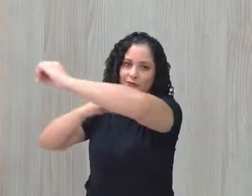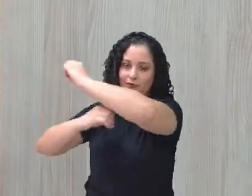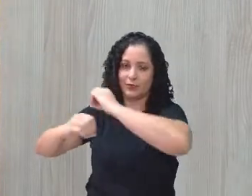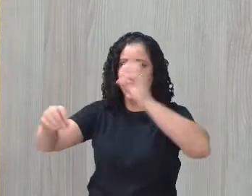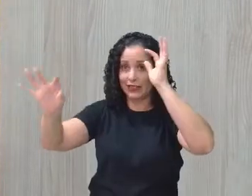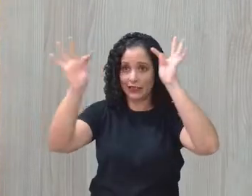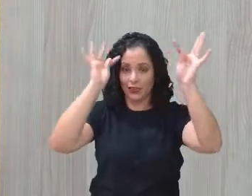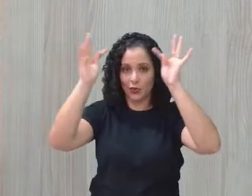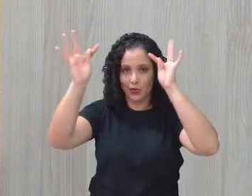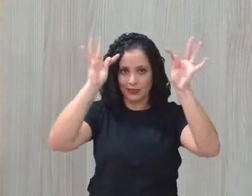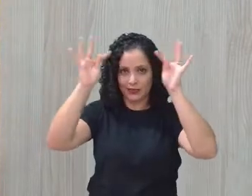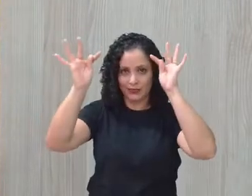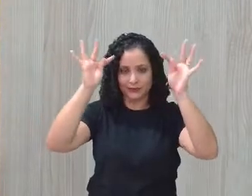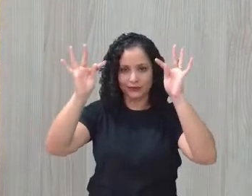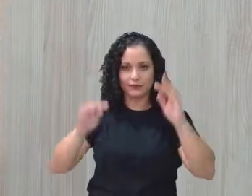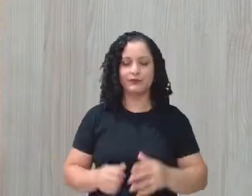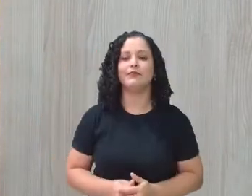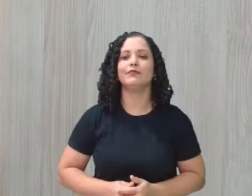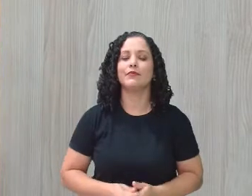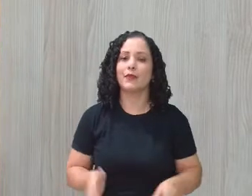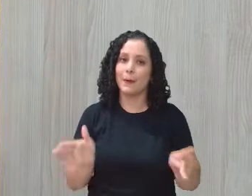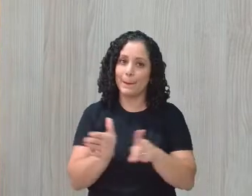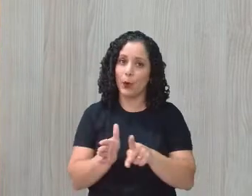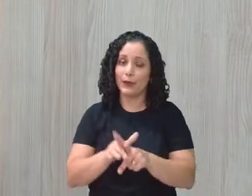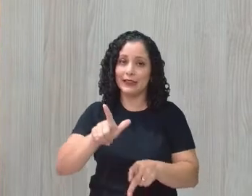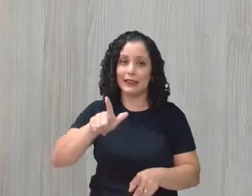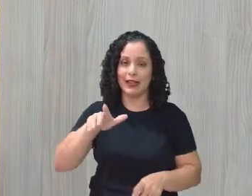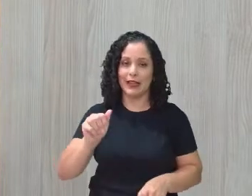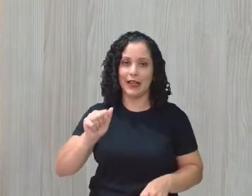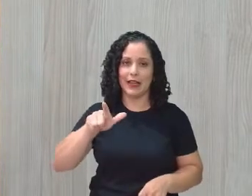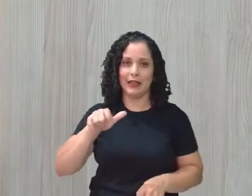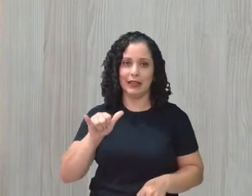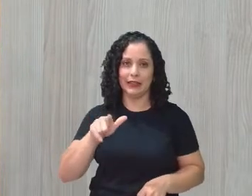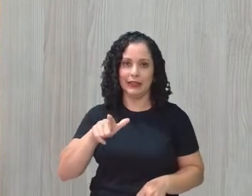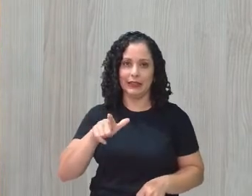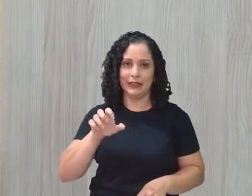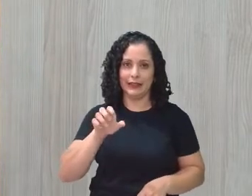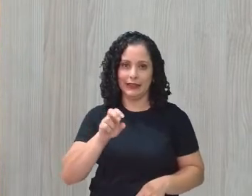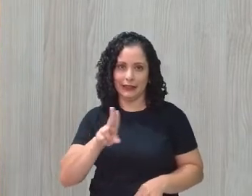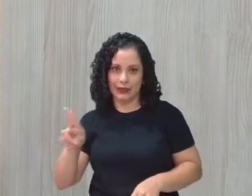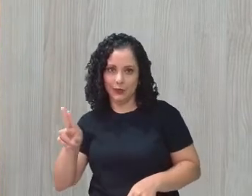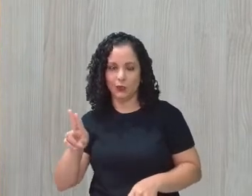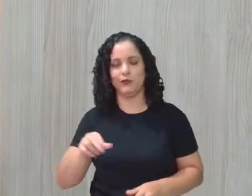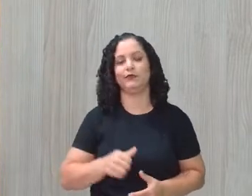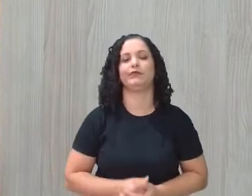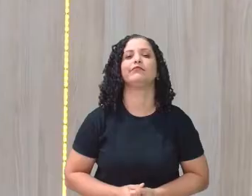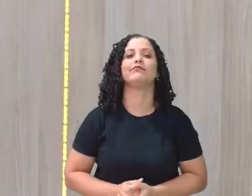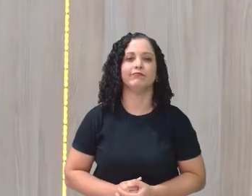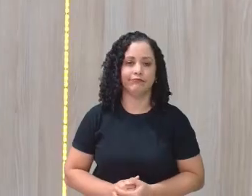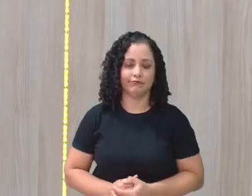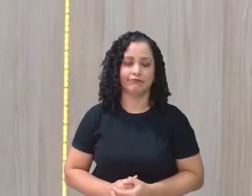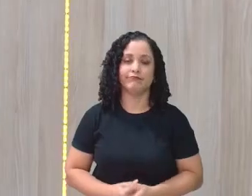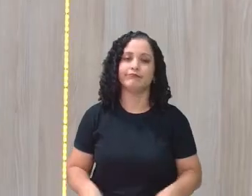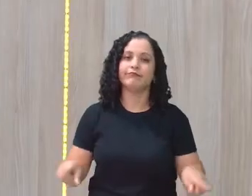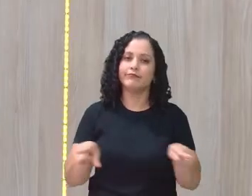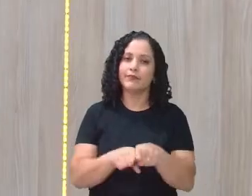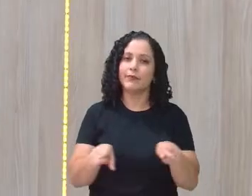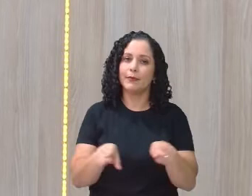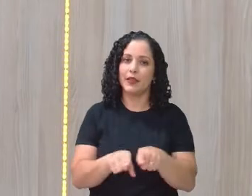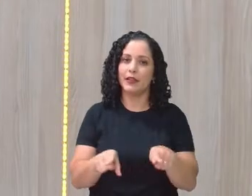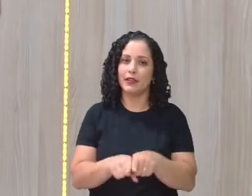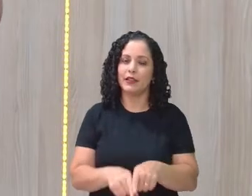do heliocentrismo, que é justamente trazido pelo Galileu Galilei, essa transição aí, professora. Exatamente, inclusive, né,